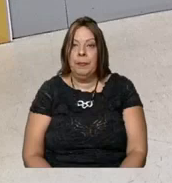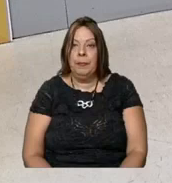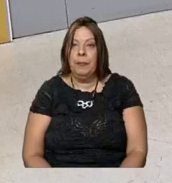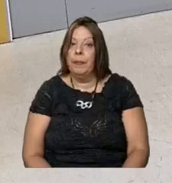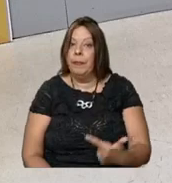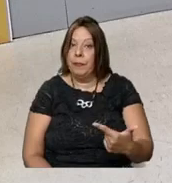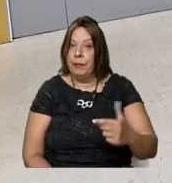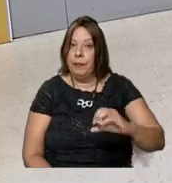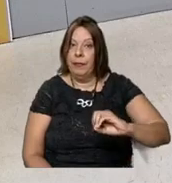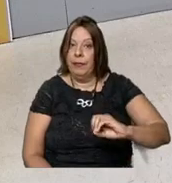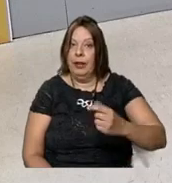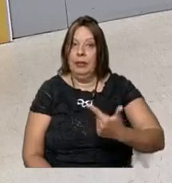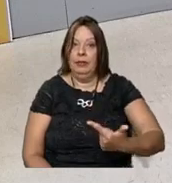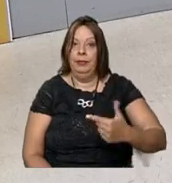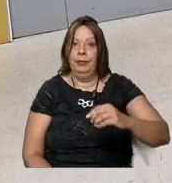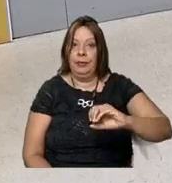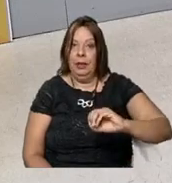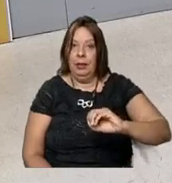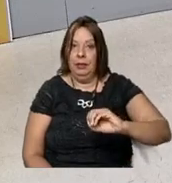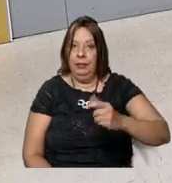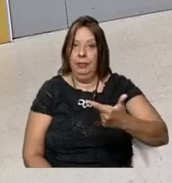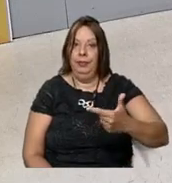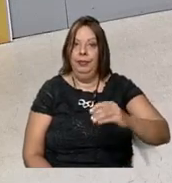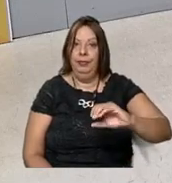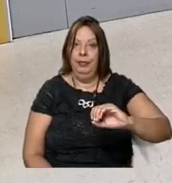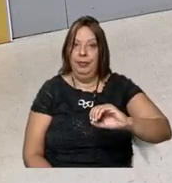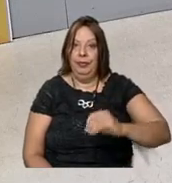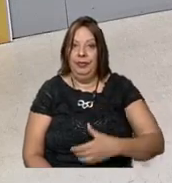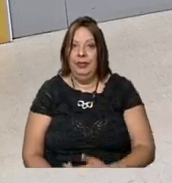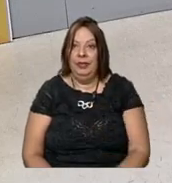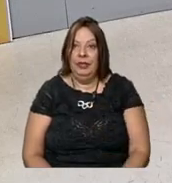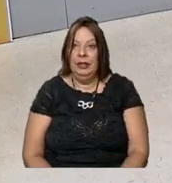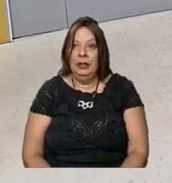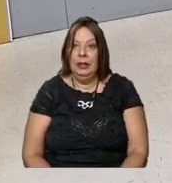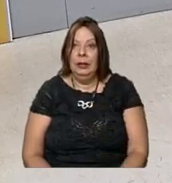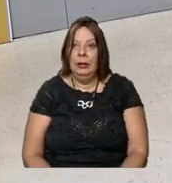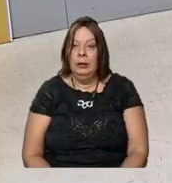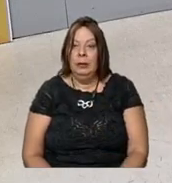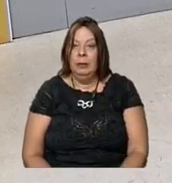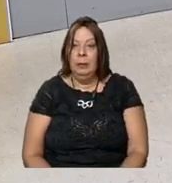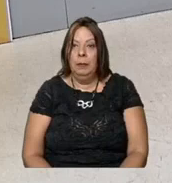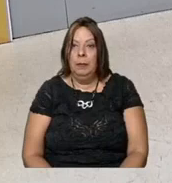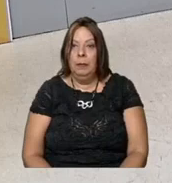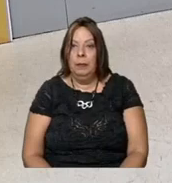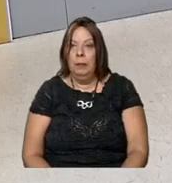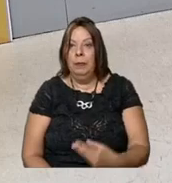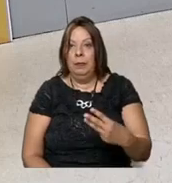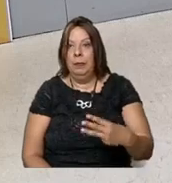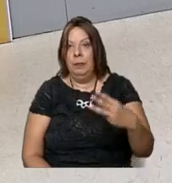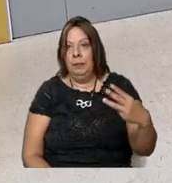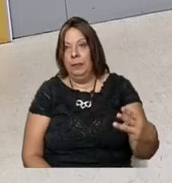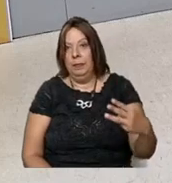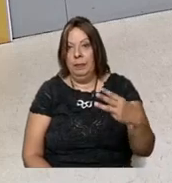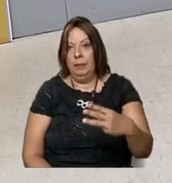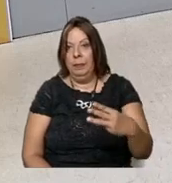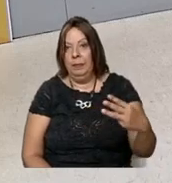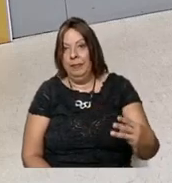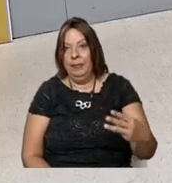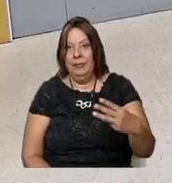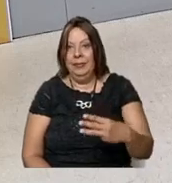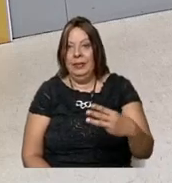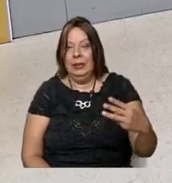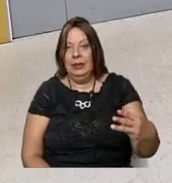60. Já chamei, chamo 20. Marque 20. 20 é a bolinha da vez. 20 subiu, sobe 33